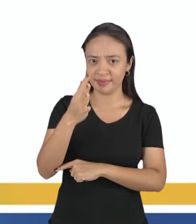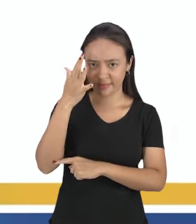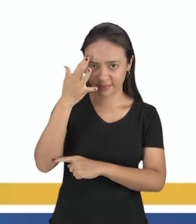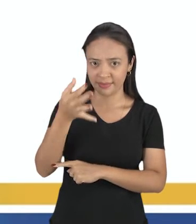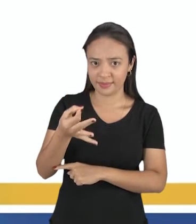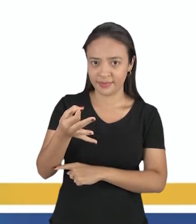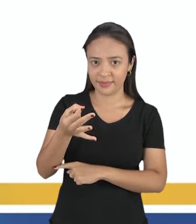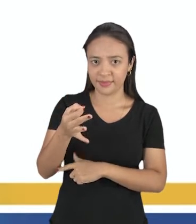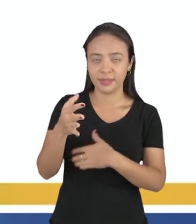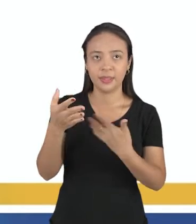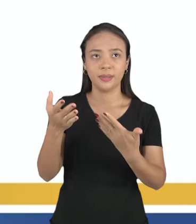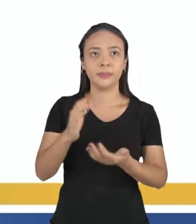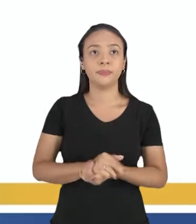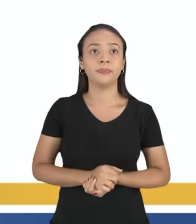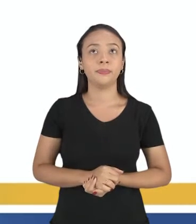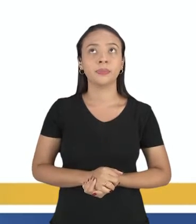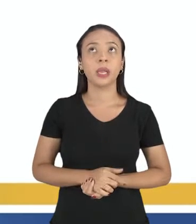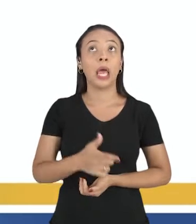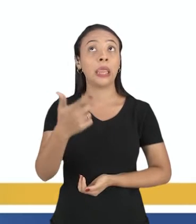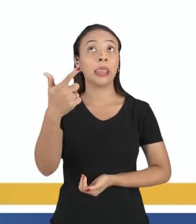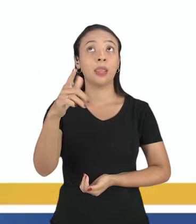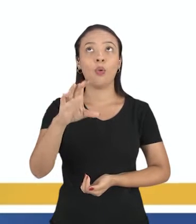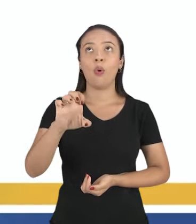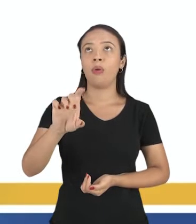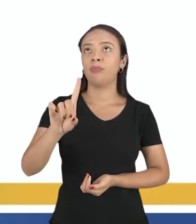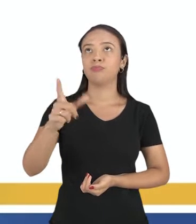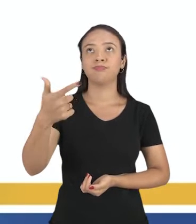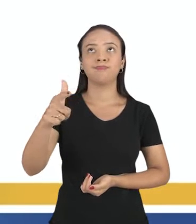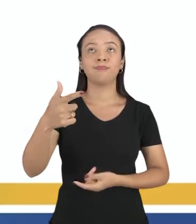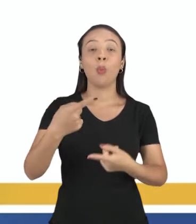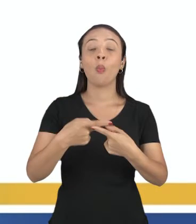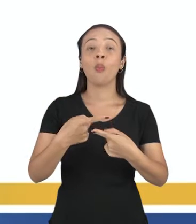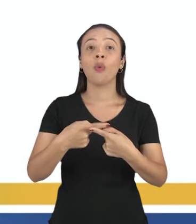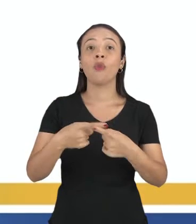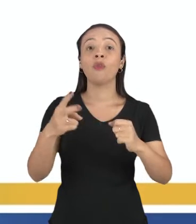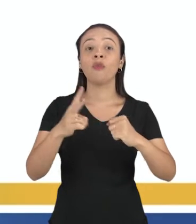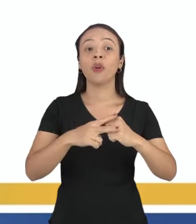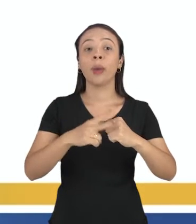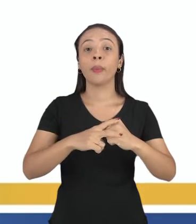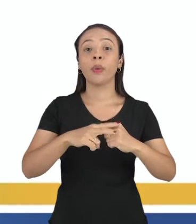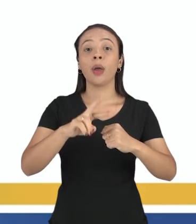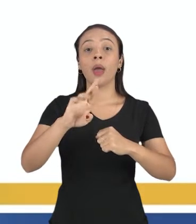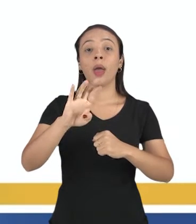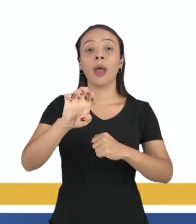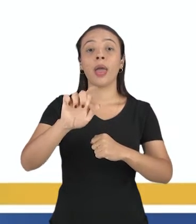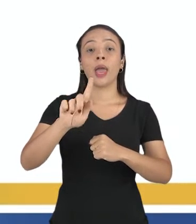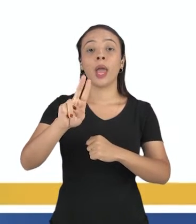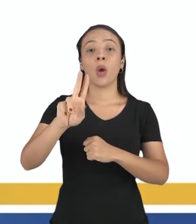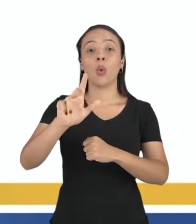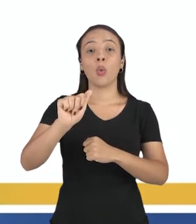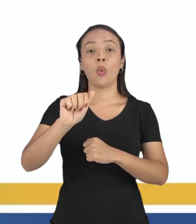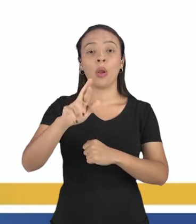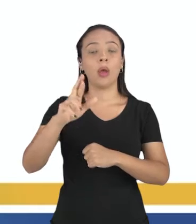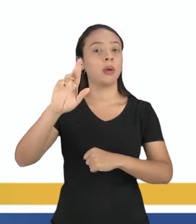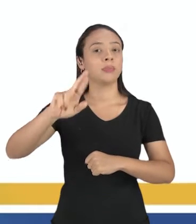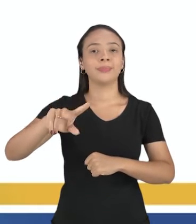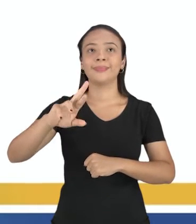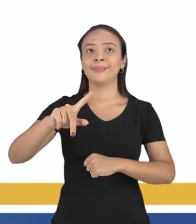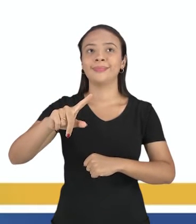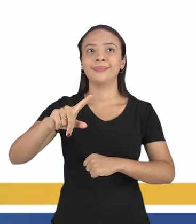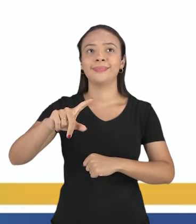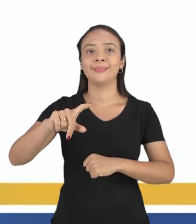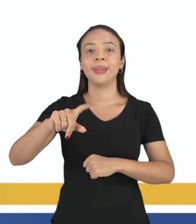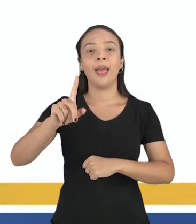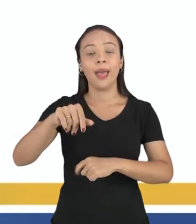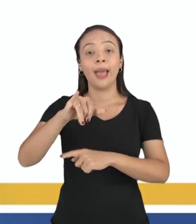certo? Observem, não tem ed, até porque ele nem é um verbo regular, tá? Ele nem levaria ed. Ele é um